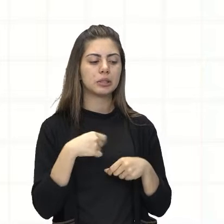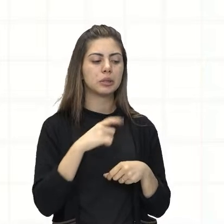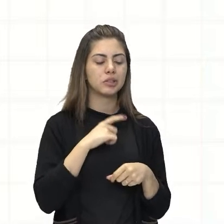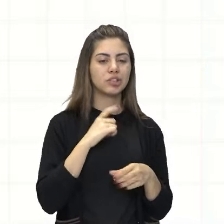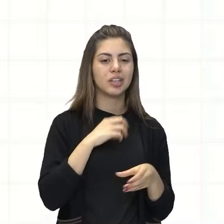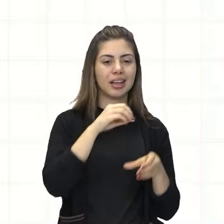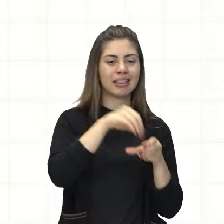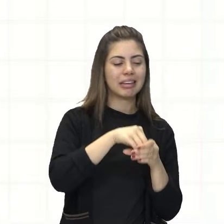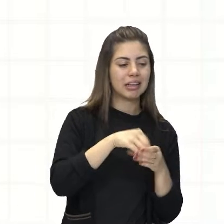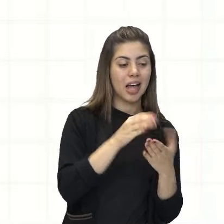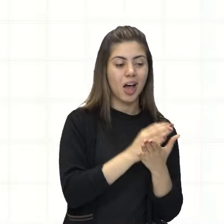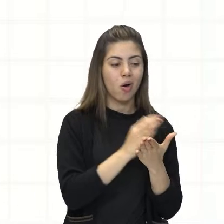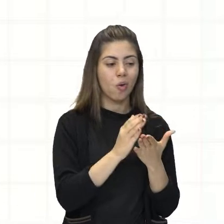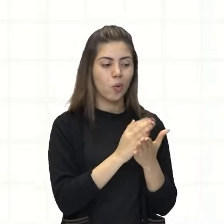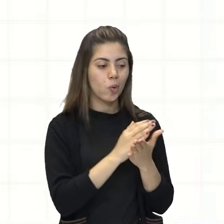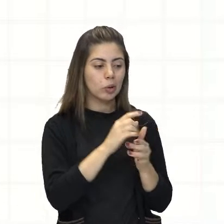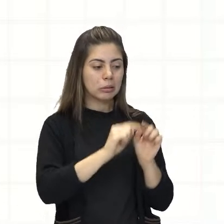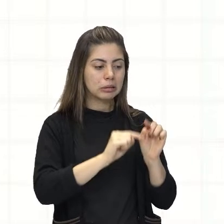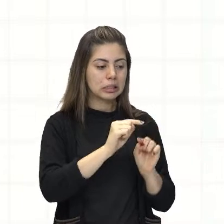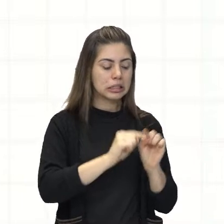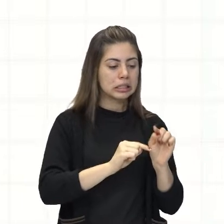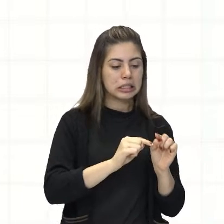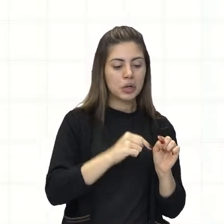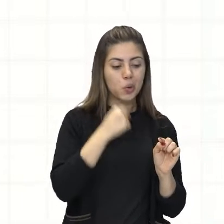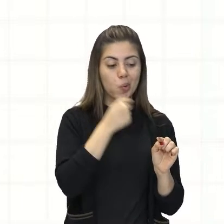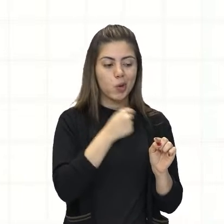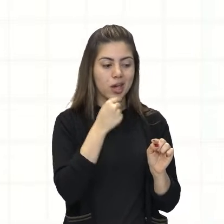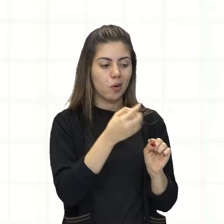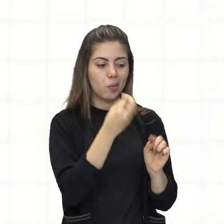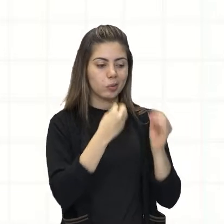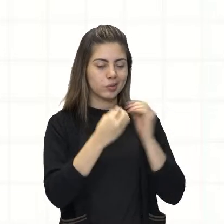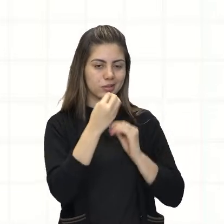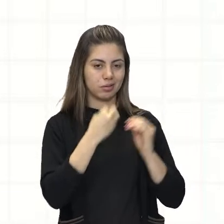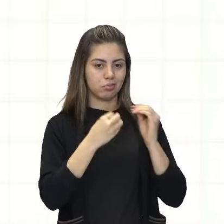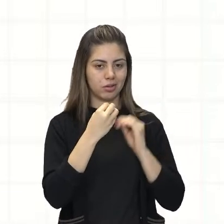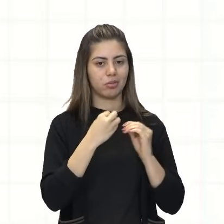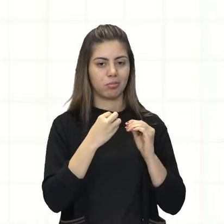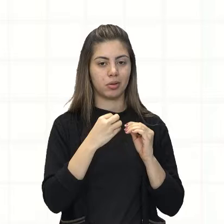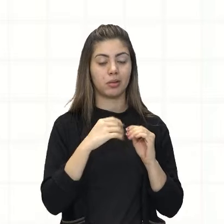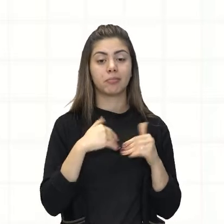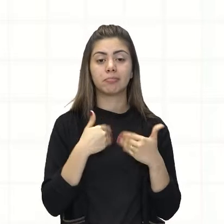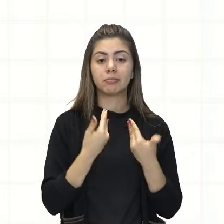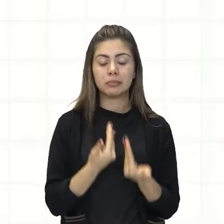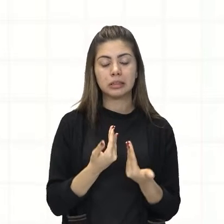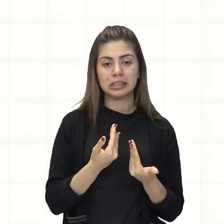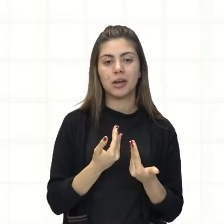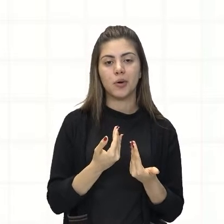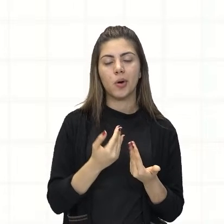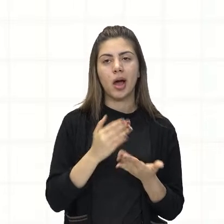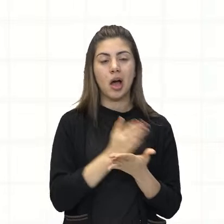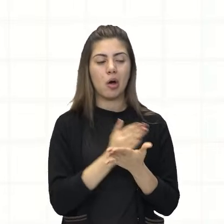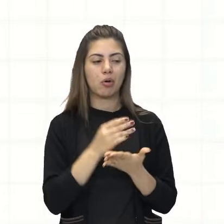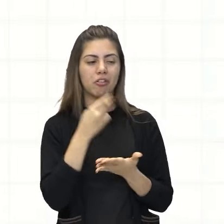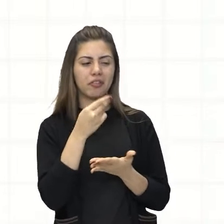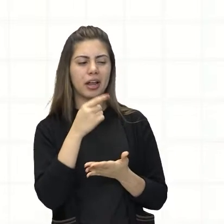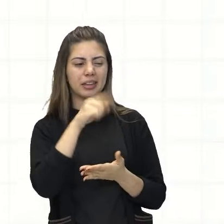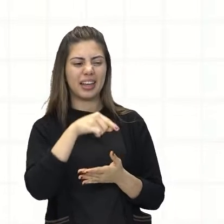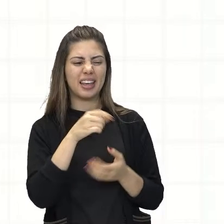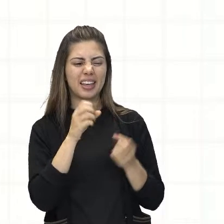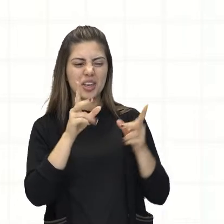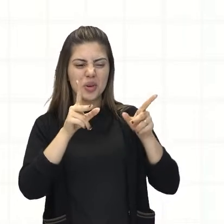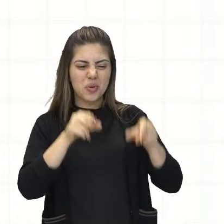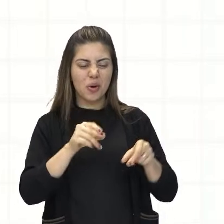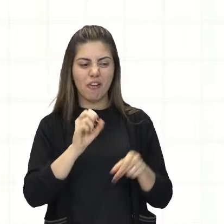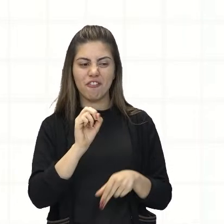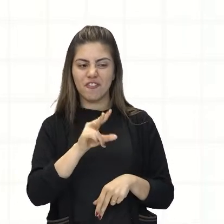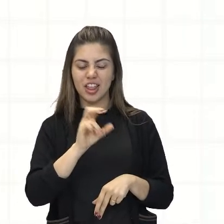que faziam com que o produto fosse impróprio para o consumo humano, né? Alguns diziam que é um tipo de veneno que possuía